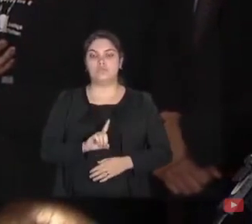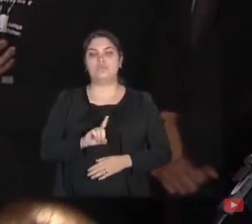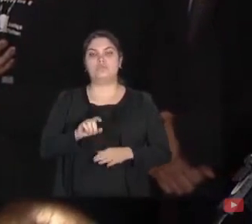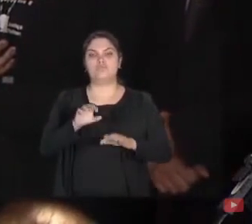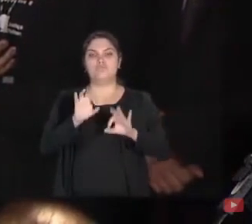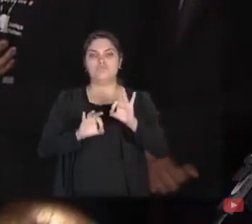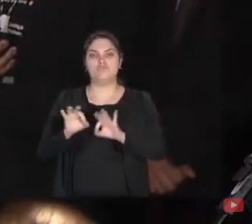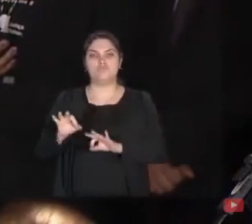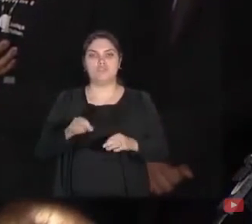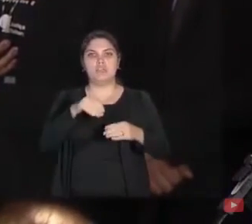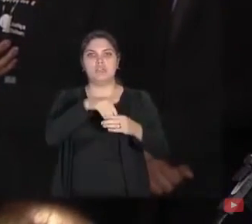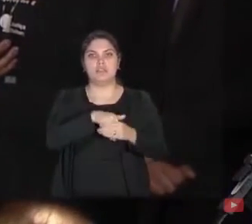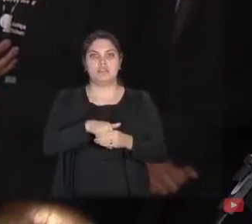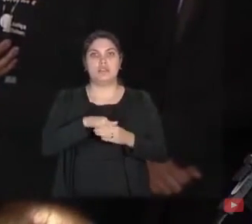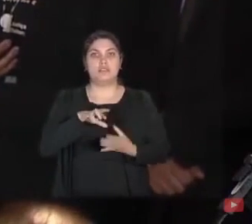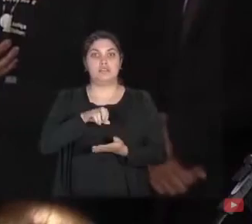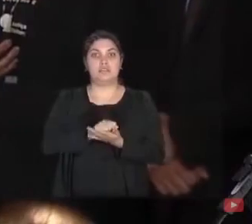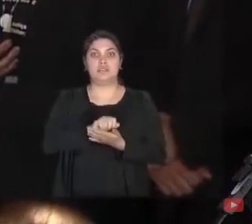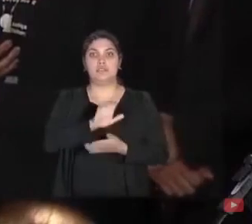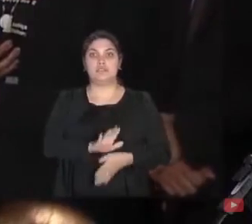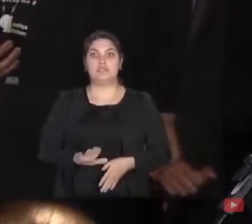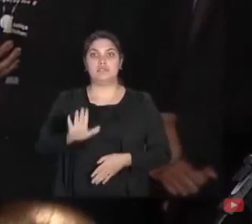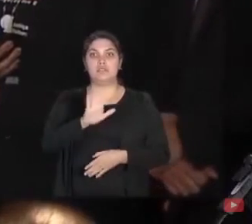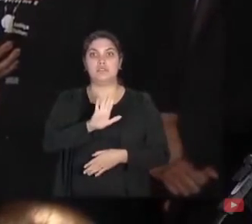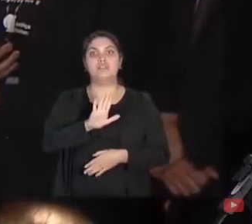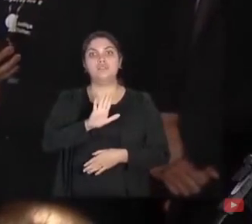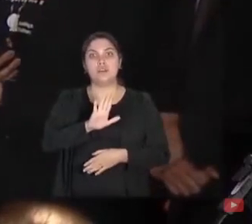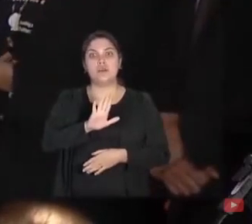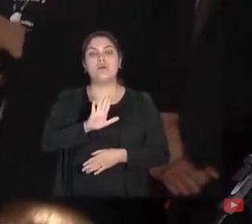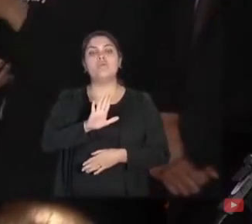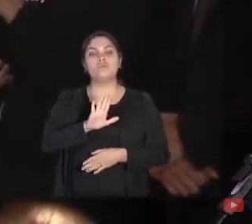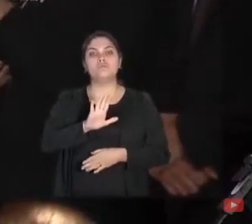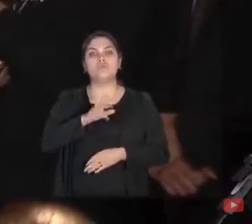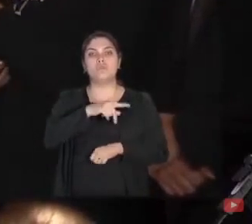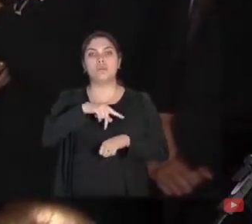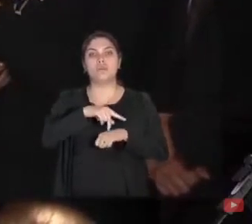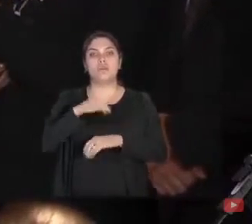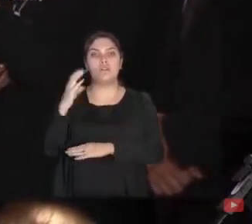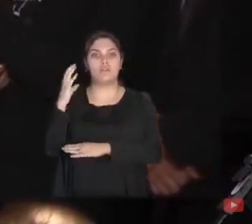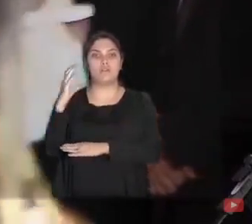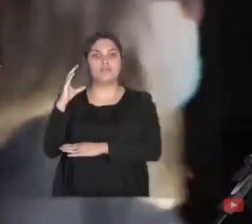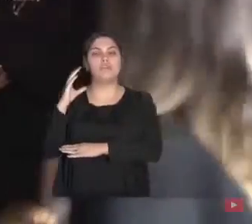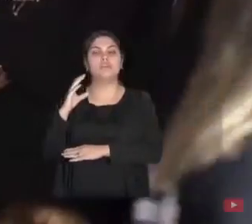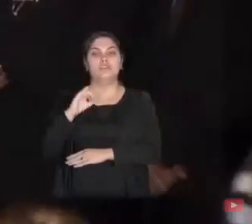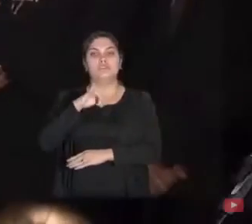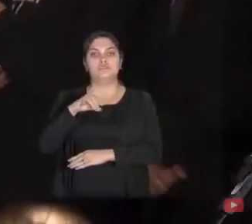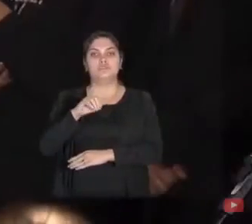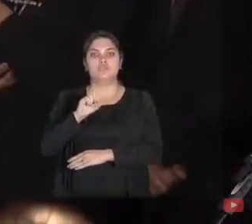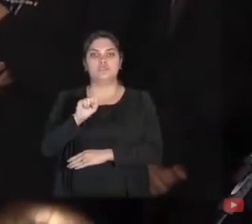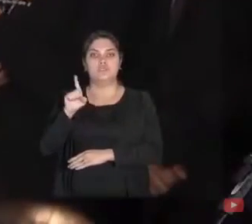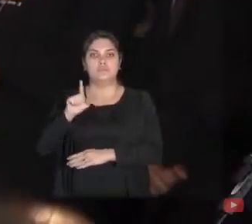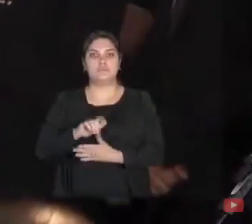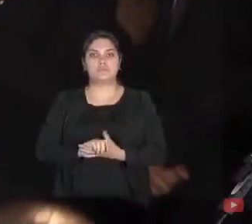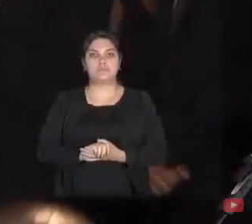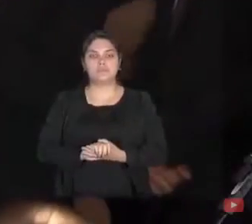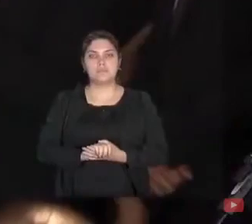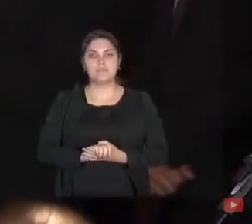Censo Eleitoral da Registradoria Nacional do Estado Civil da Colômbia, Dr. José Antônio Parra